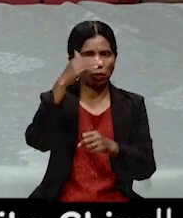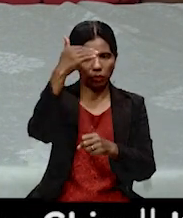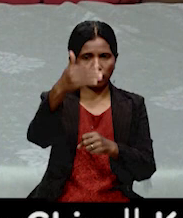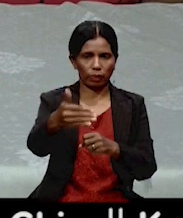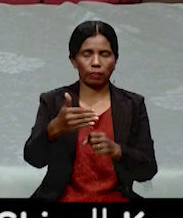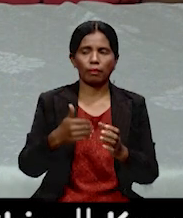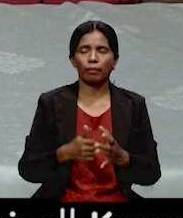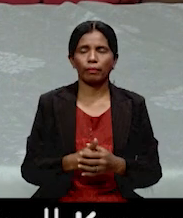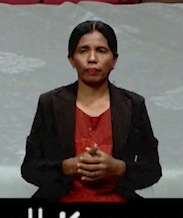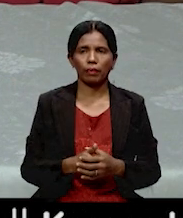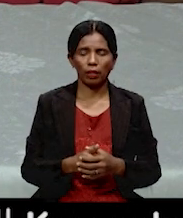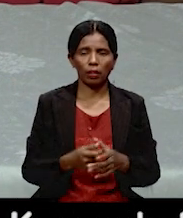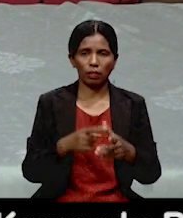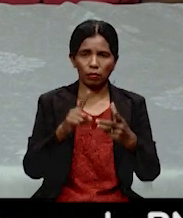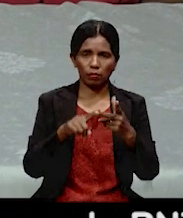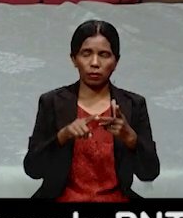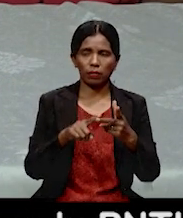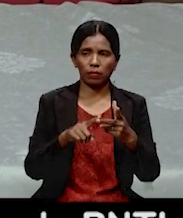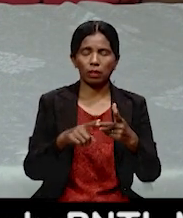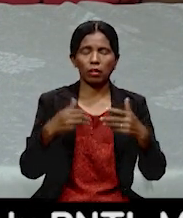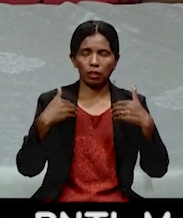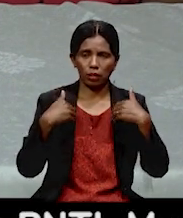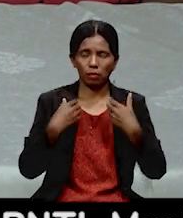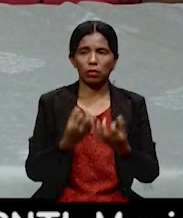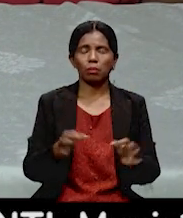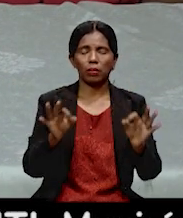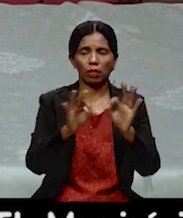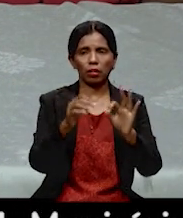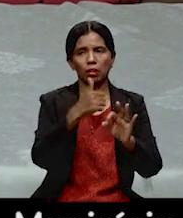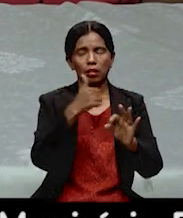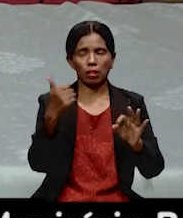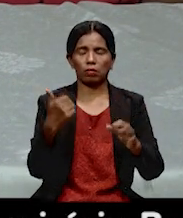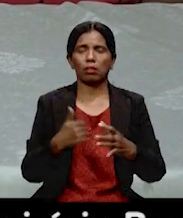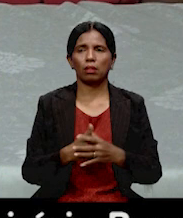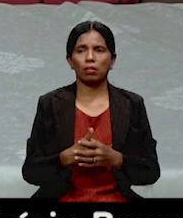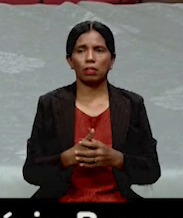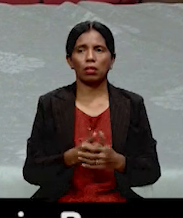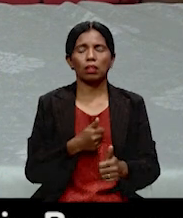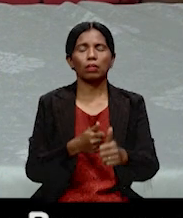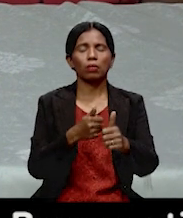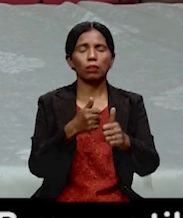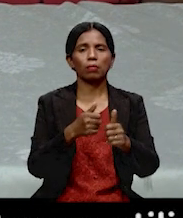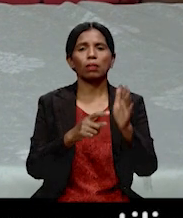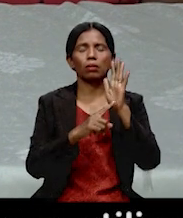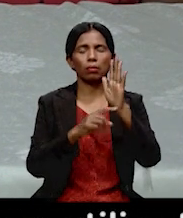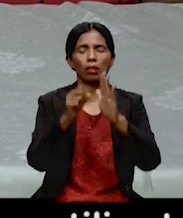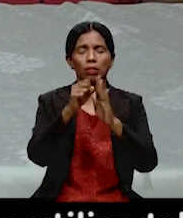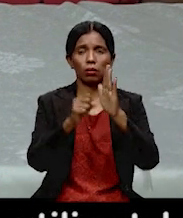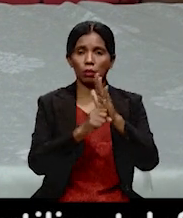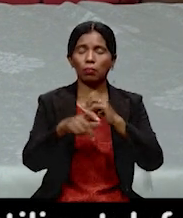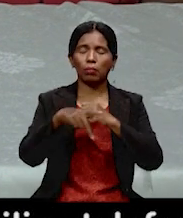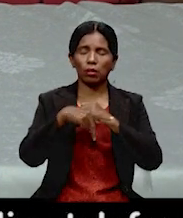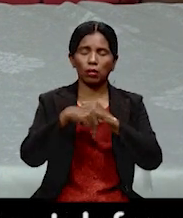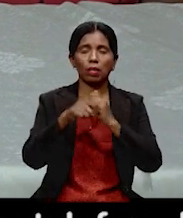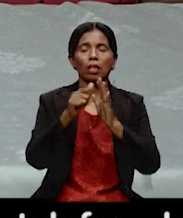e segundo ia mos evento importante da selo maka actuimos ba estatuto do partido artigo